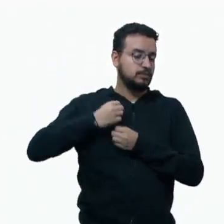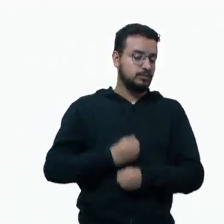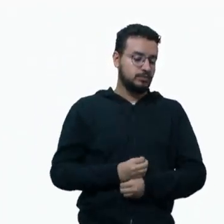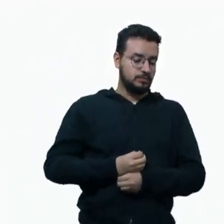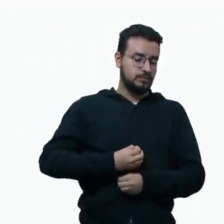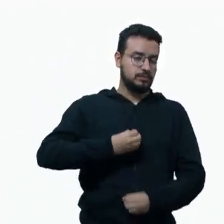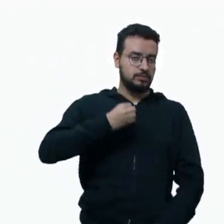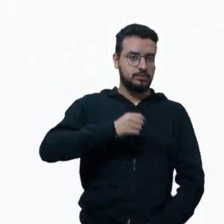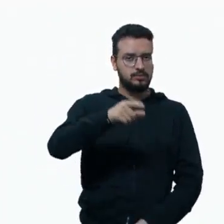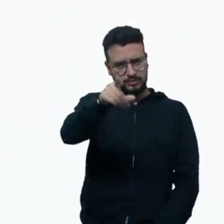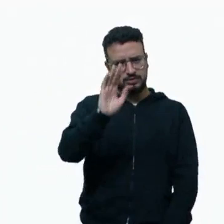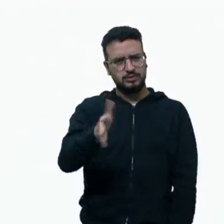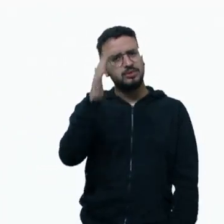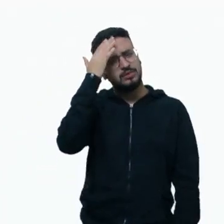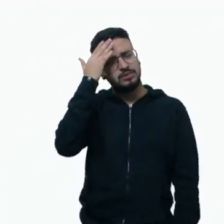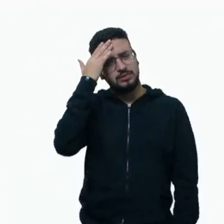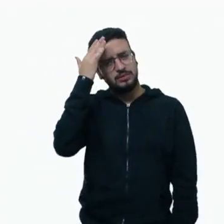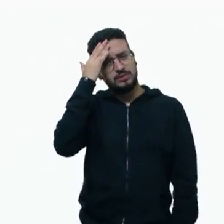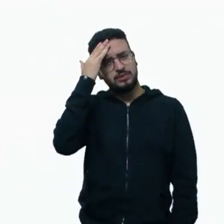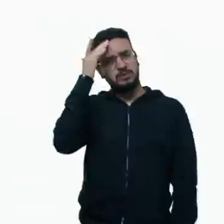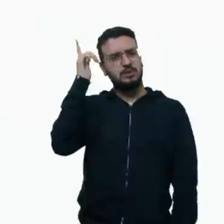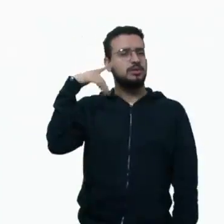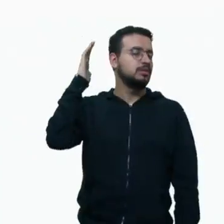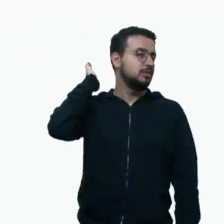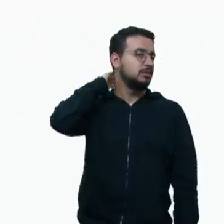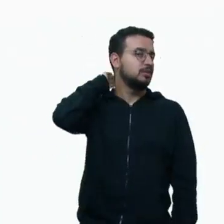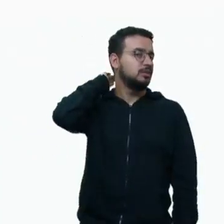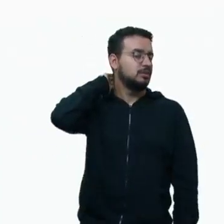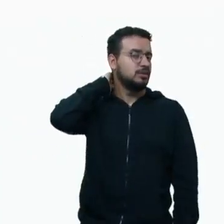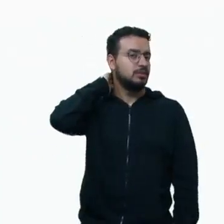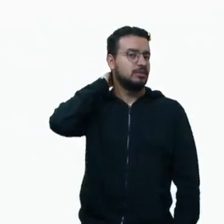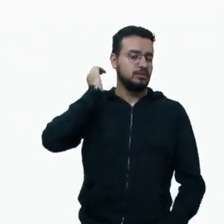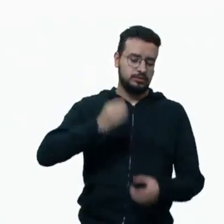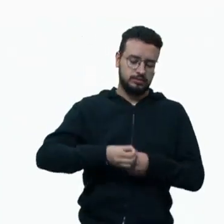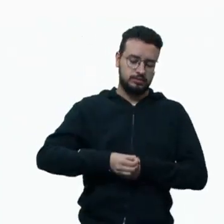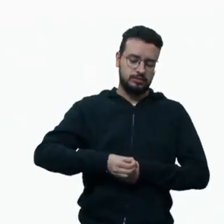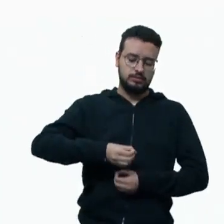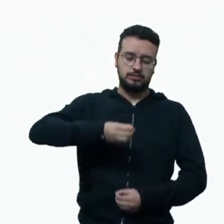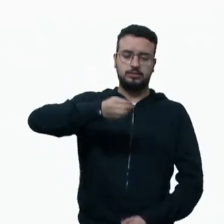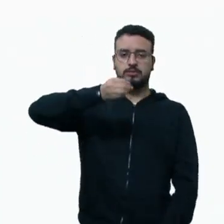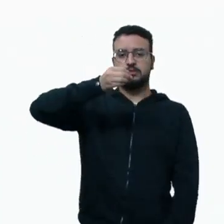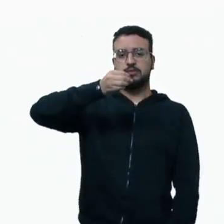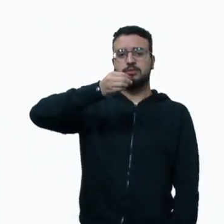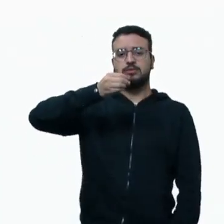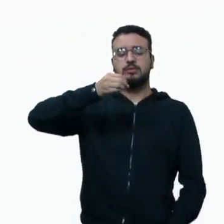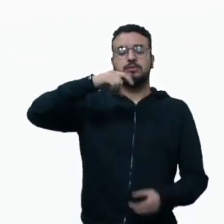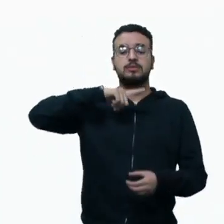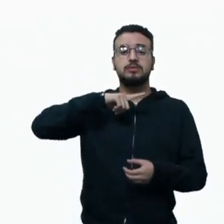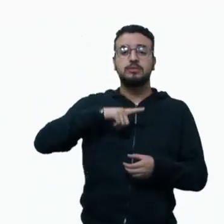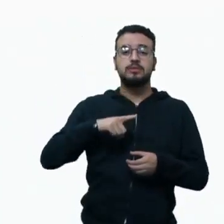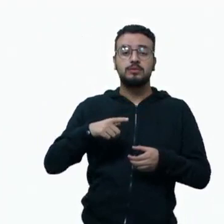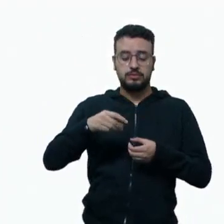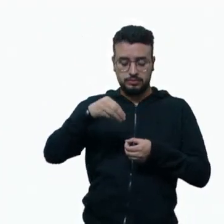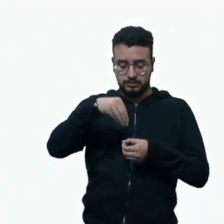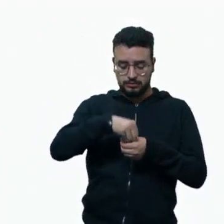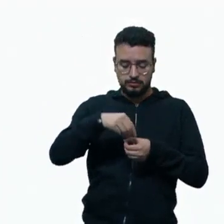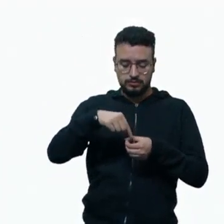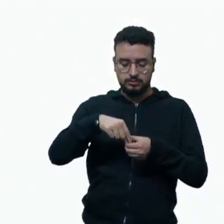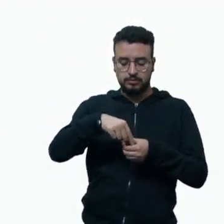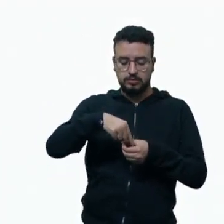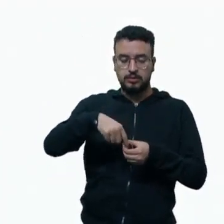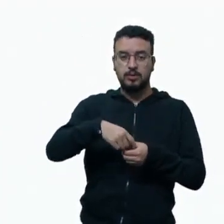sobre esse canal vertebral, eu tenho dentro de cada vértebra uma estrutura chamada